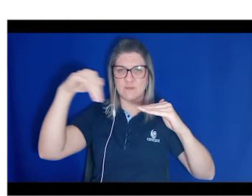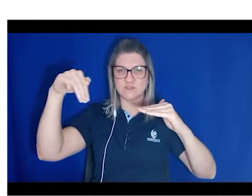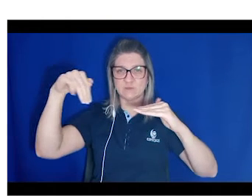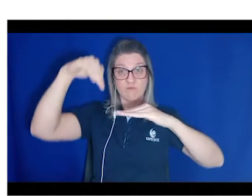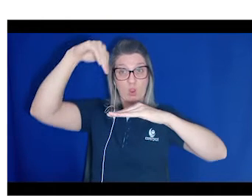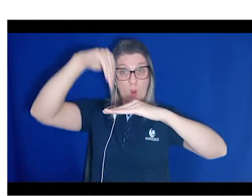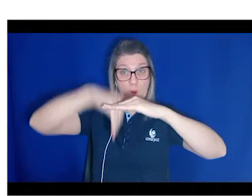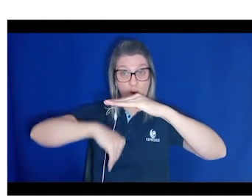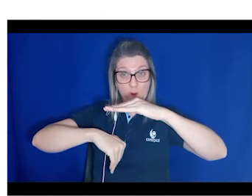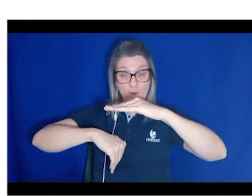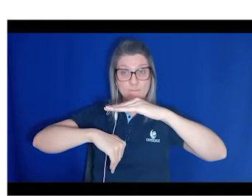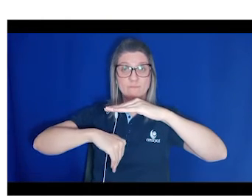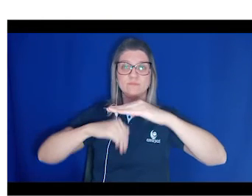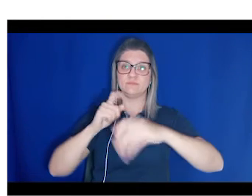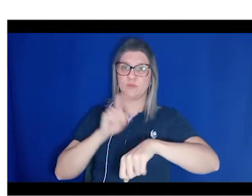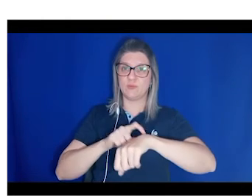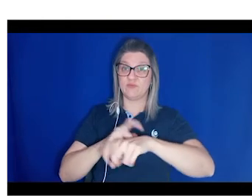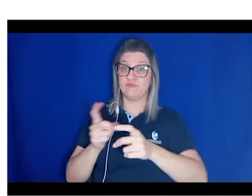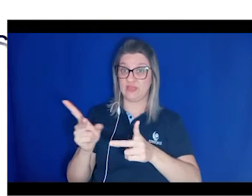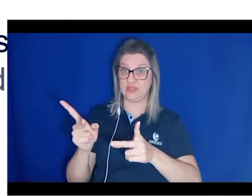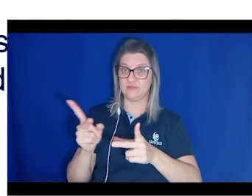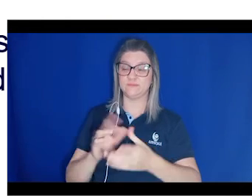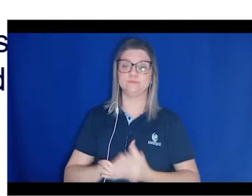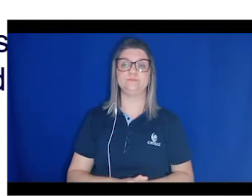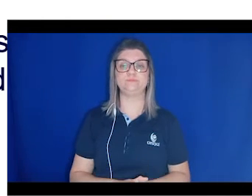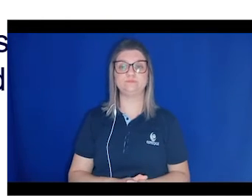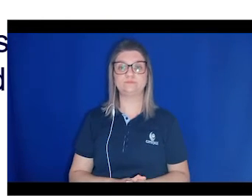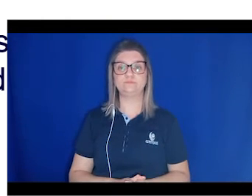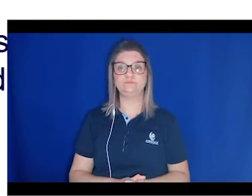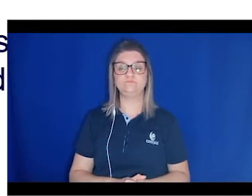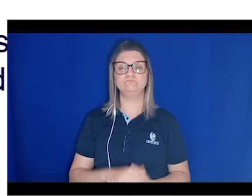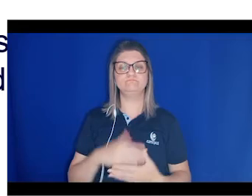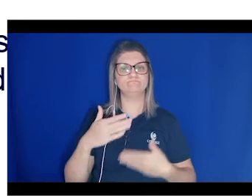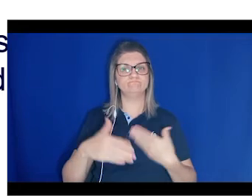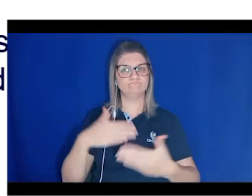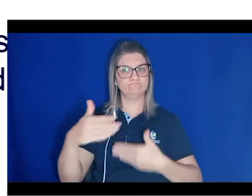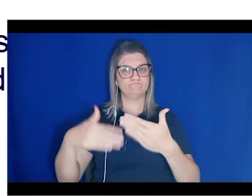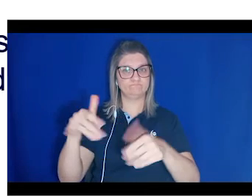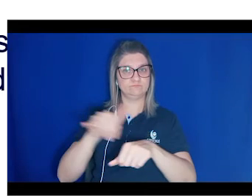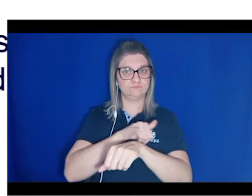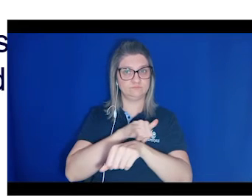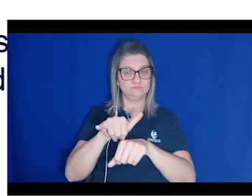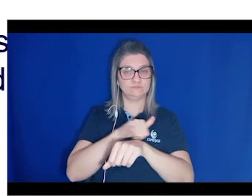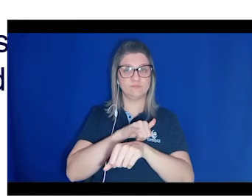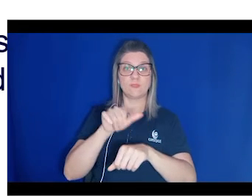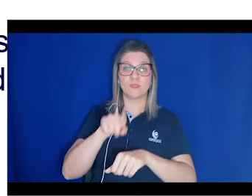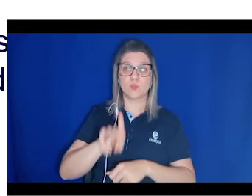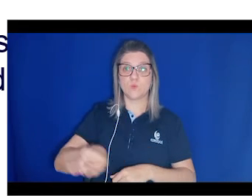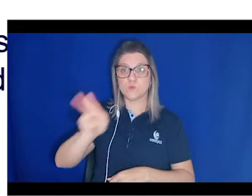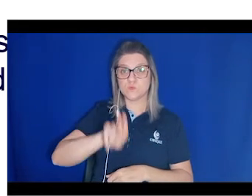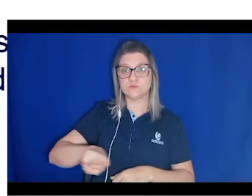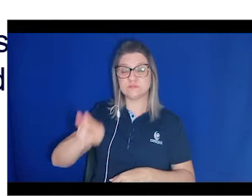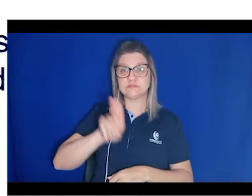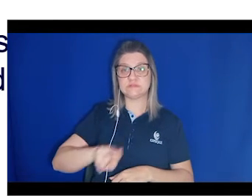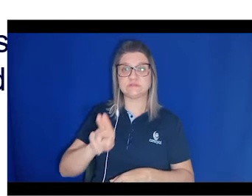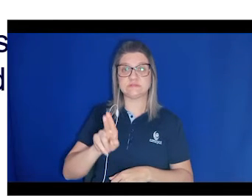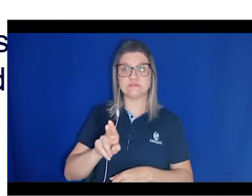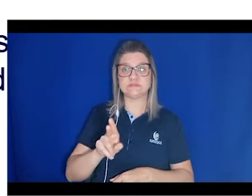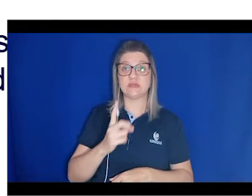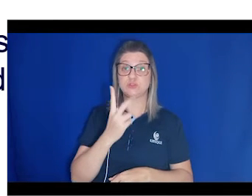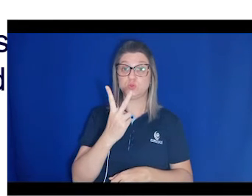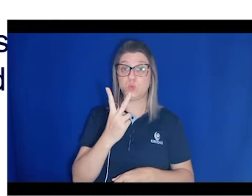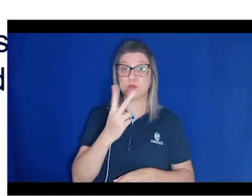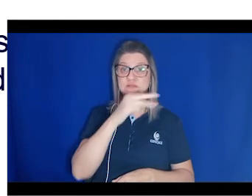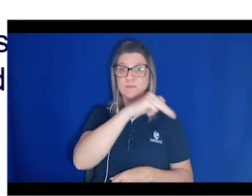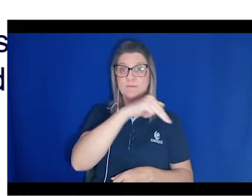baixo, momento de vender. A evolução dessa estratégia é a utilização simultânea de duas médias